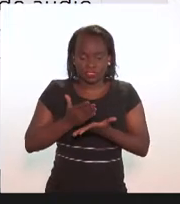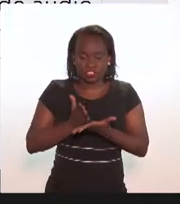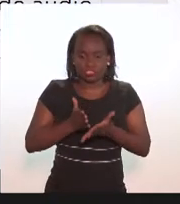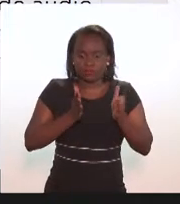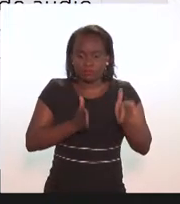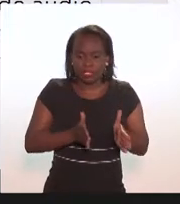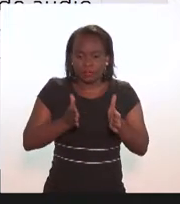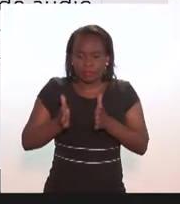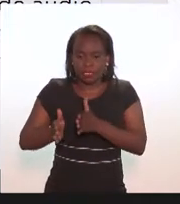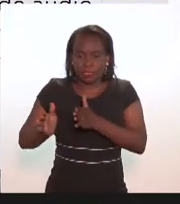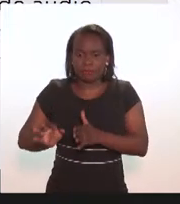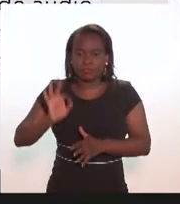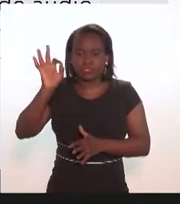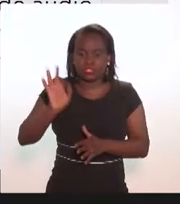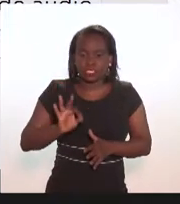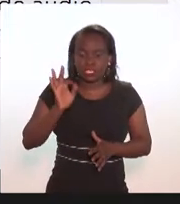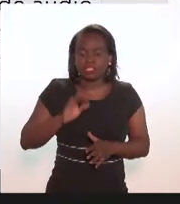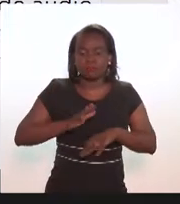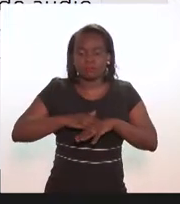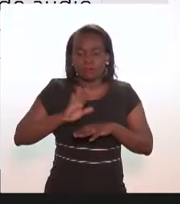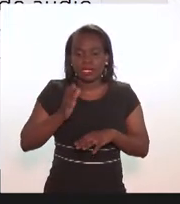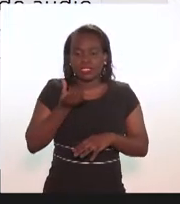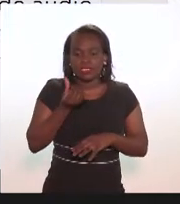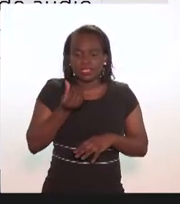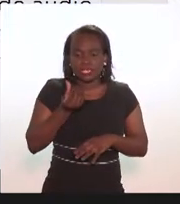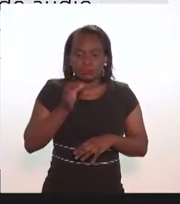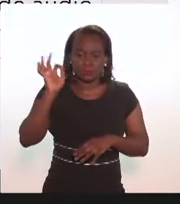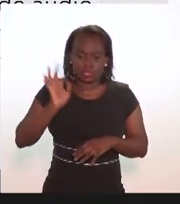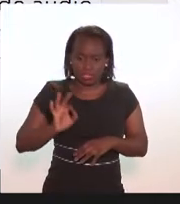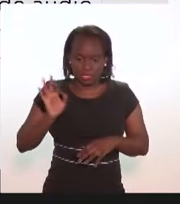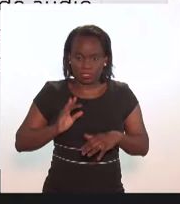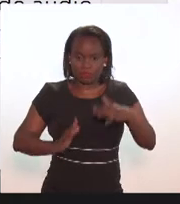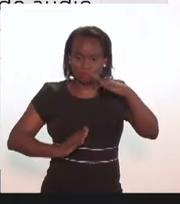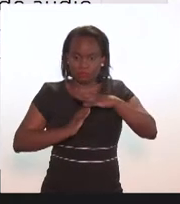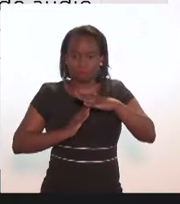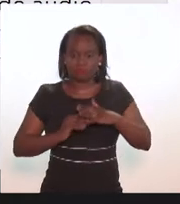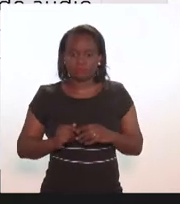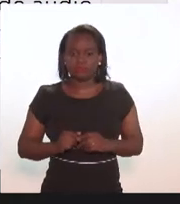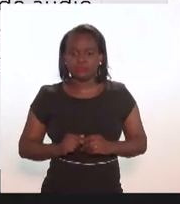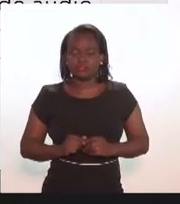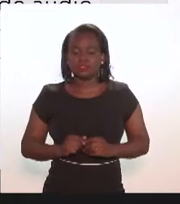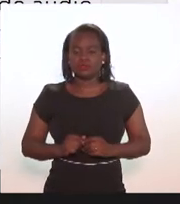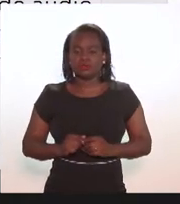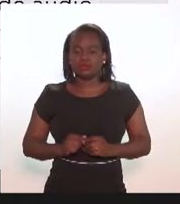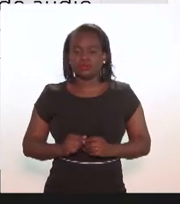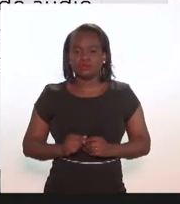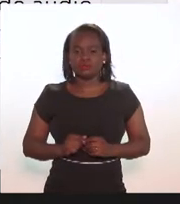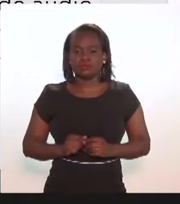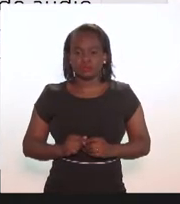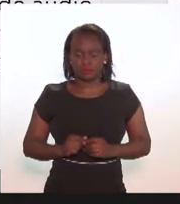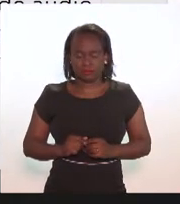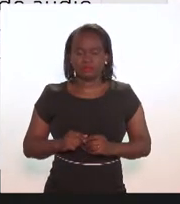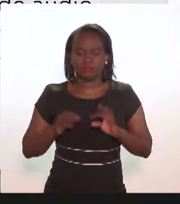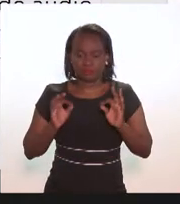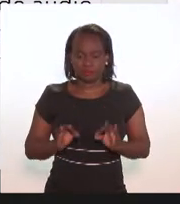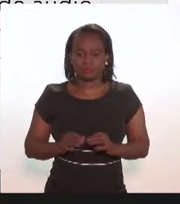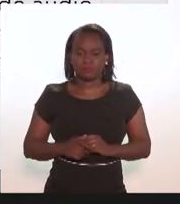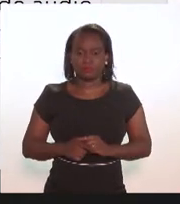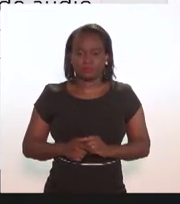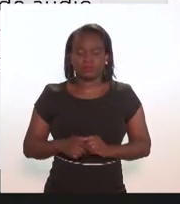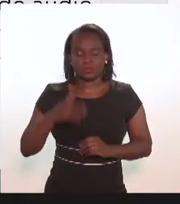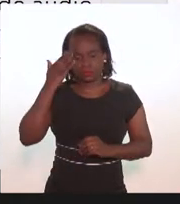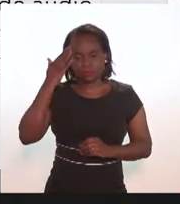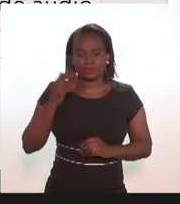percentual mais alto que incide é 6 pontos percentuais. Exatamente. Ok, e